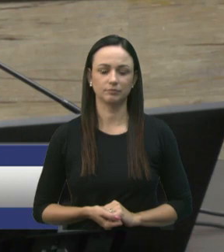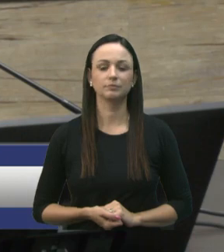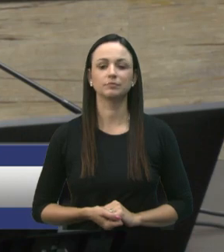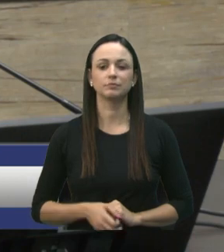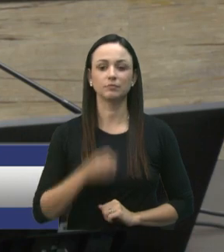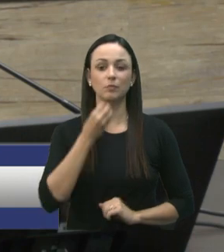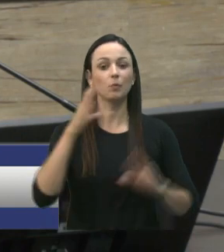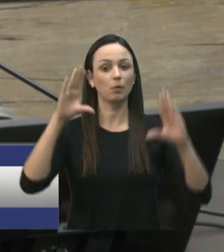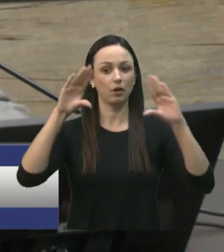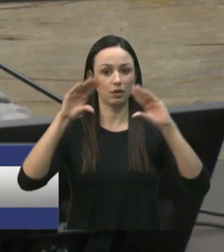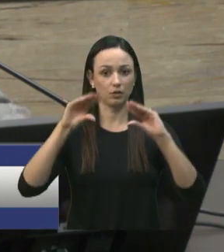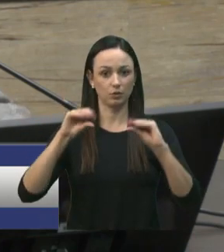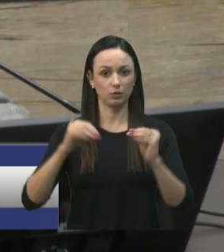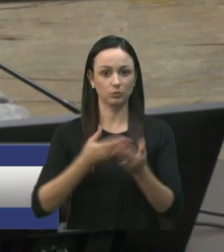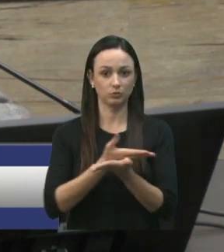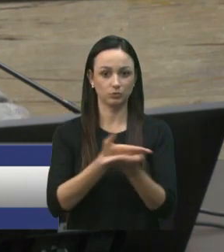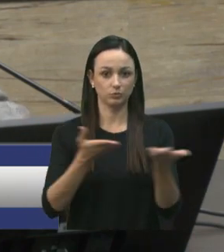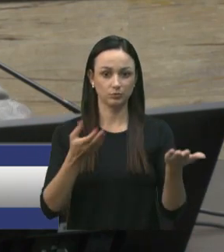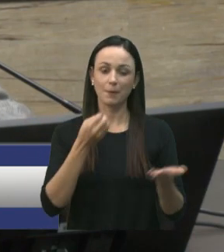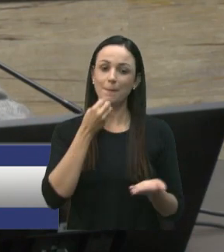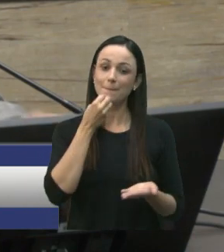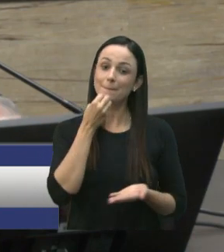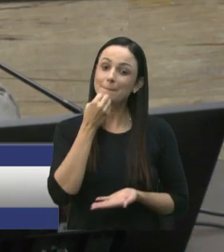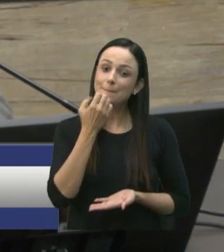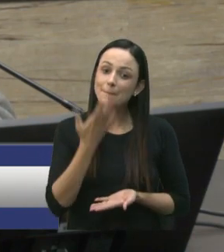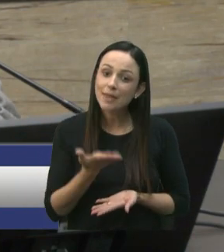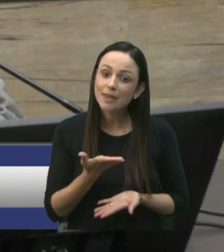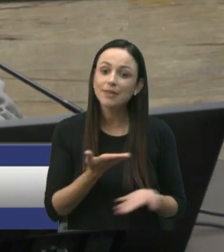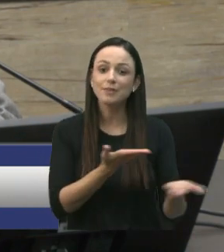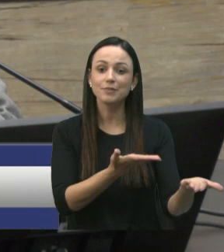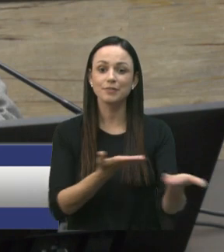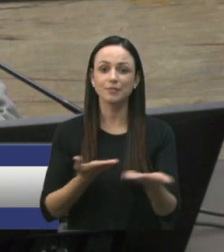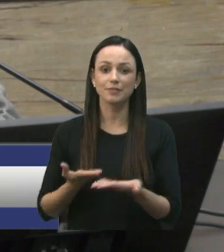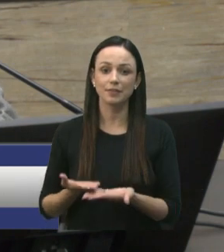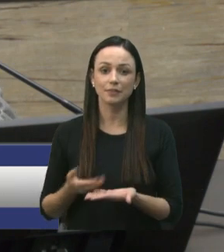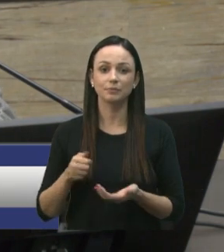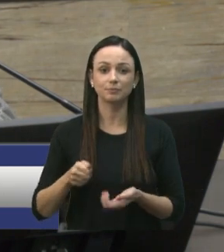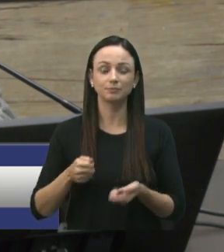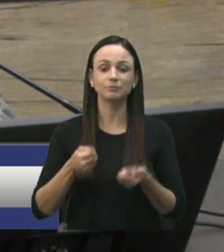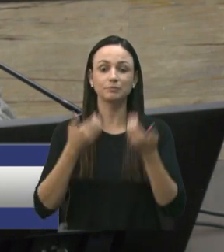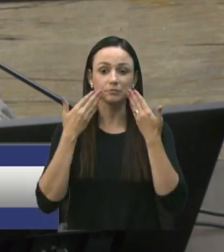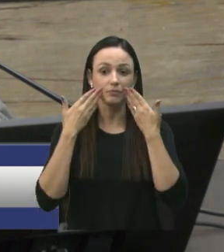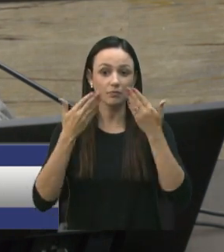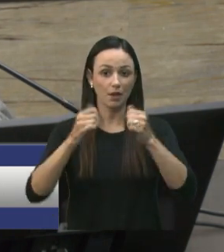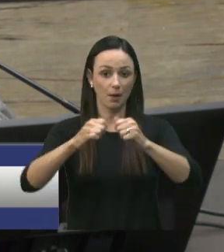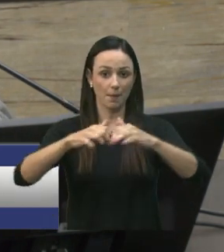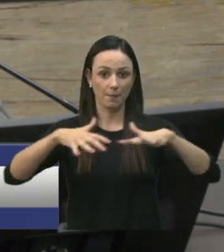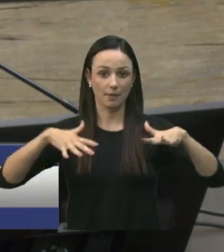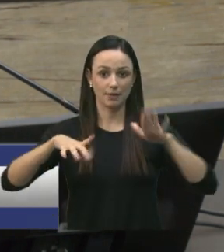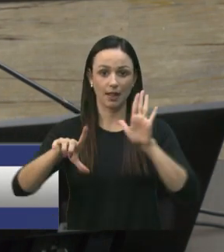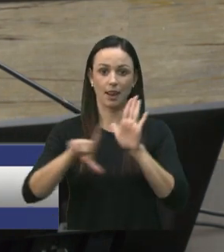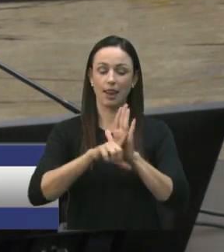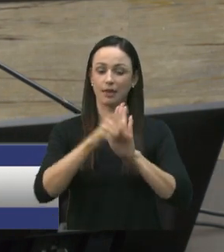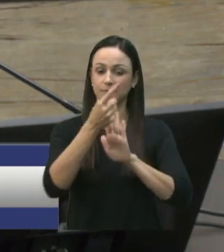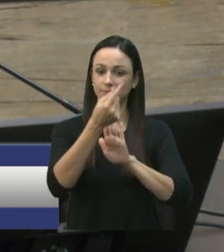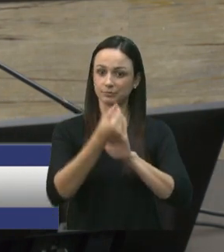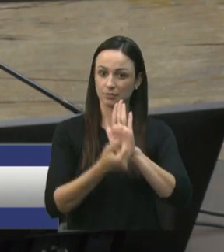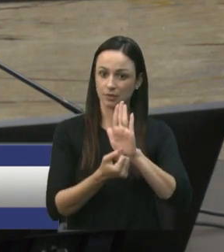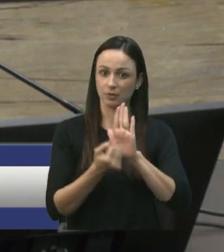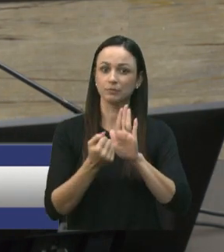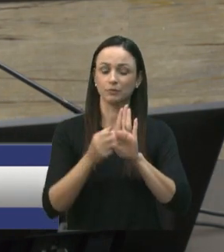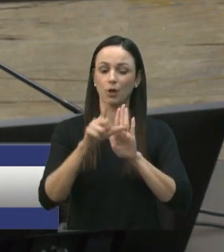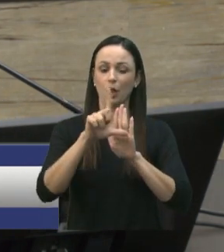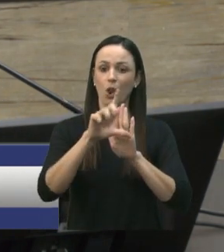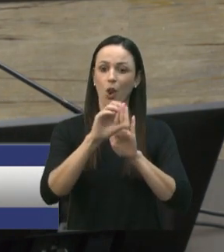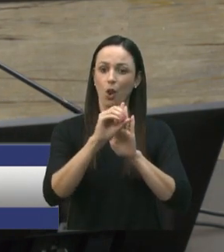Boa noite a todos. Todos sejam bem-vindos à audiência pública Lei Orçamentária Anual